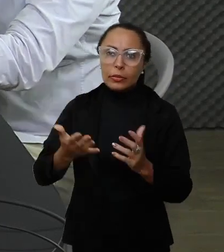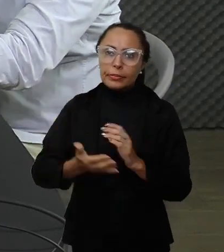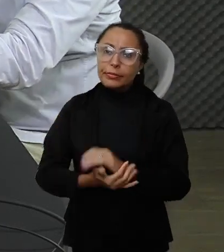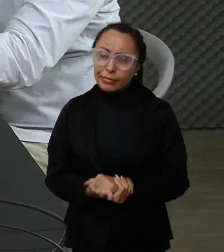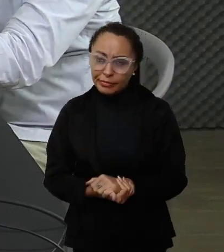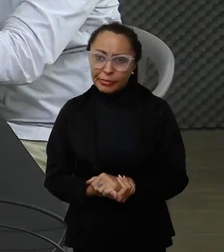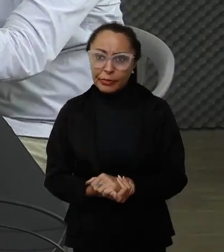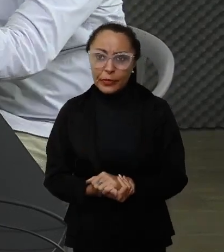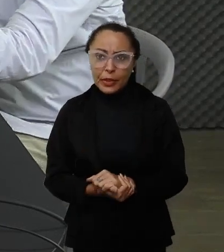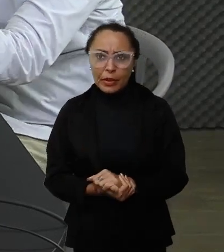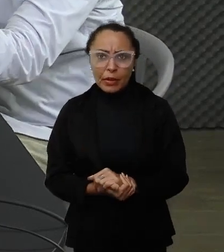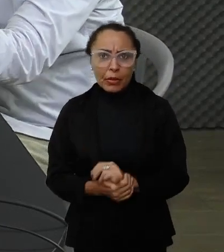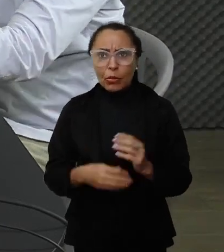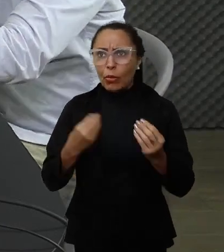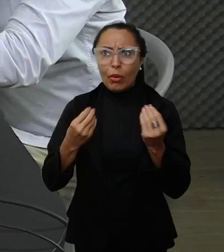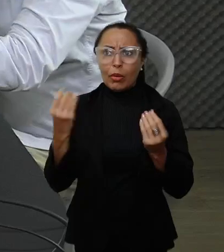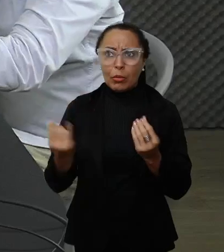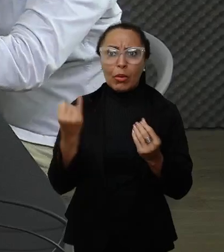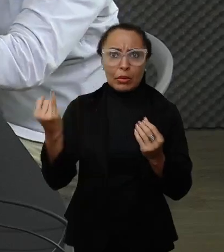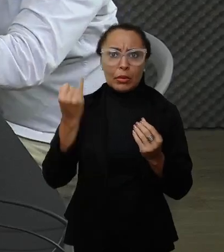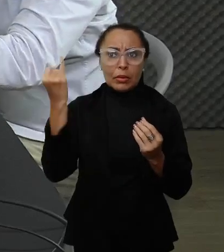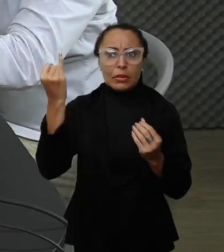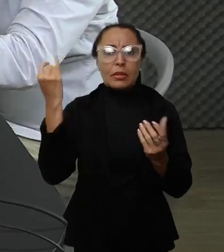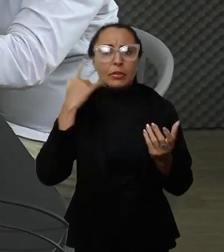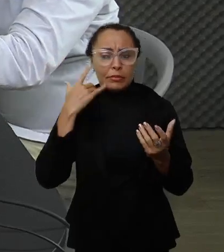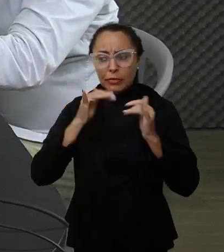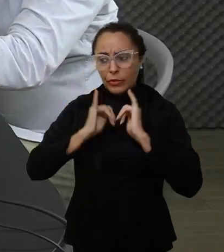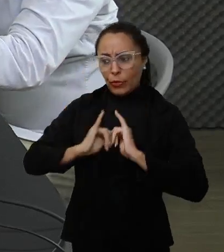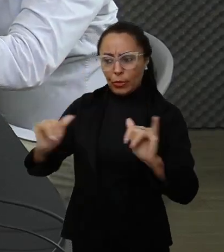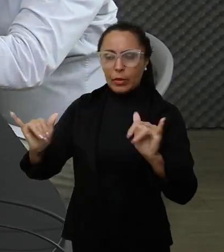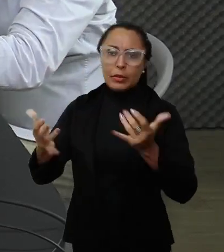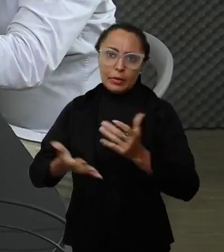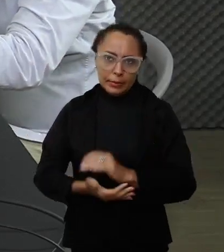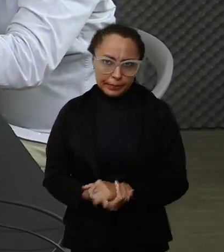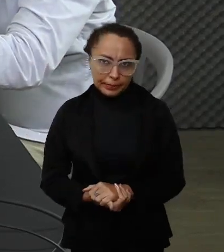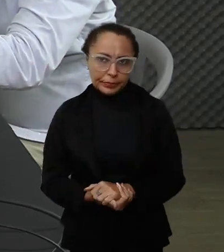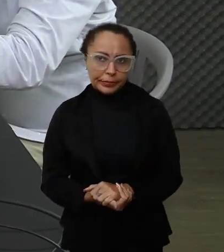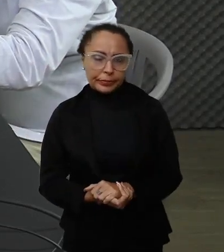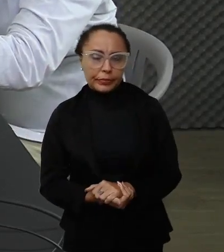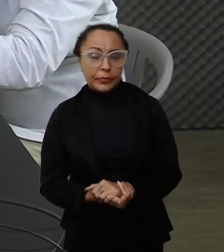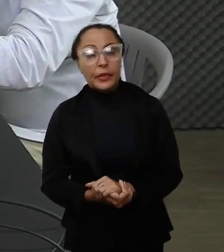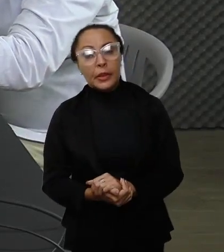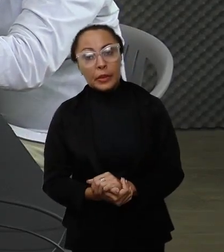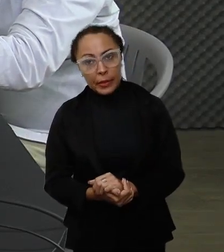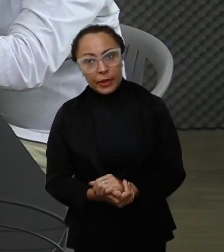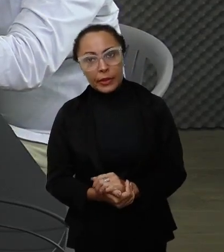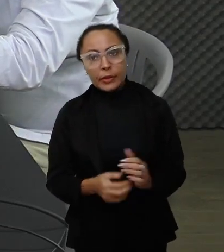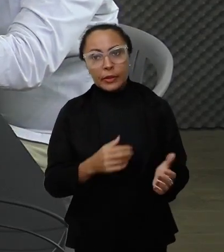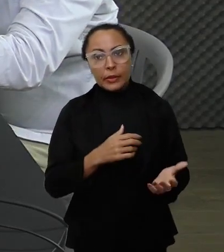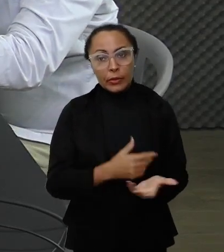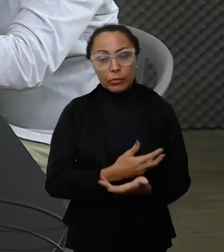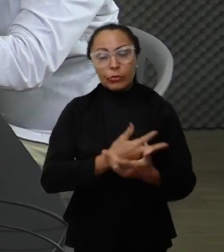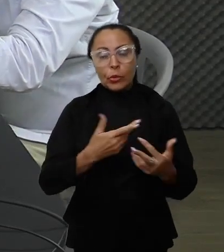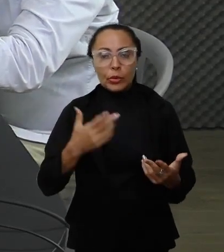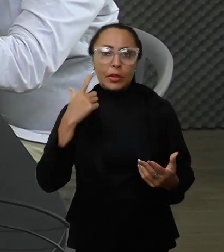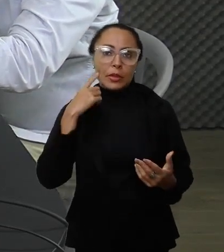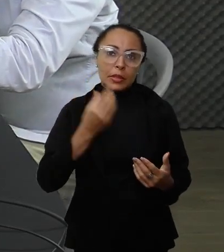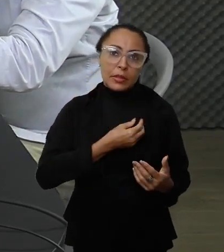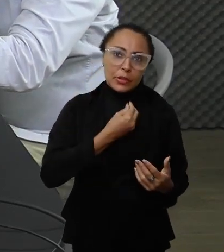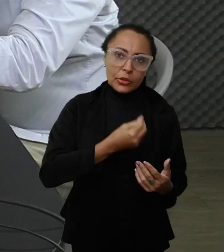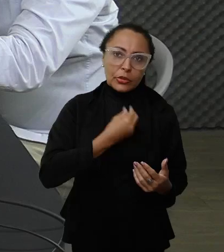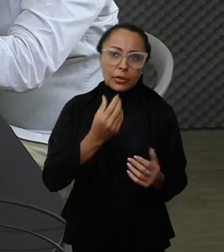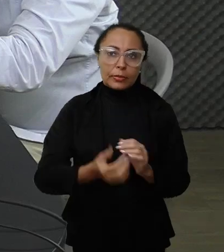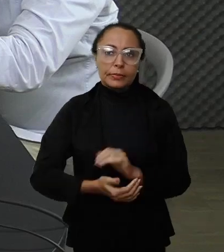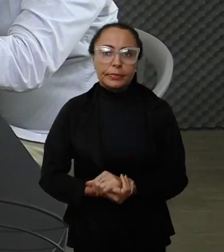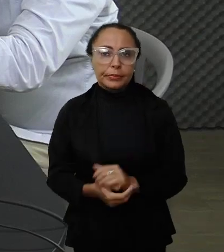quem interessa Qual é isso? a importância dessa Exatamente. informação? Qual é a importância? Mas Isso não elas é. existem, e elas existem para Existe. atender que público? Olha,